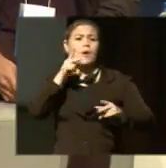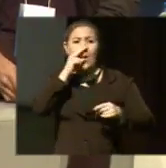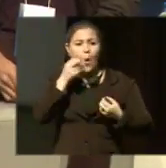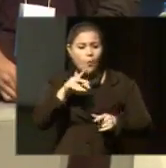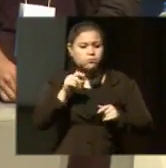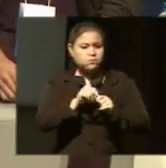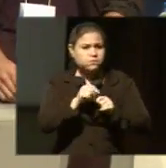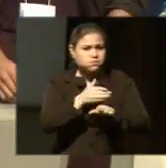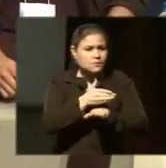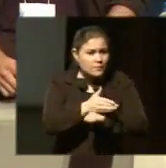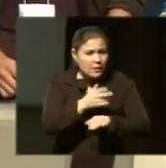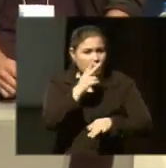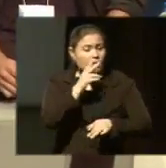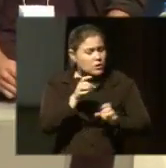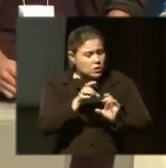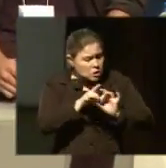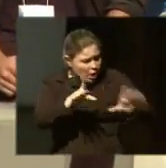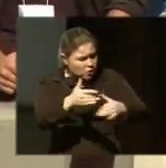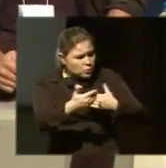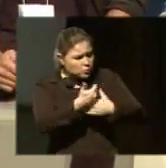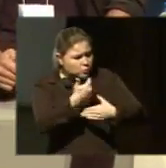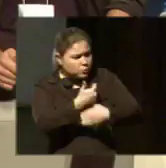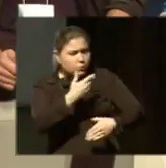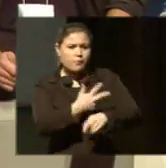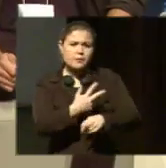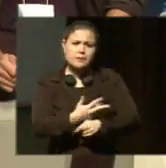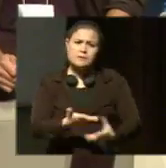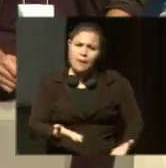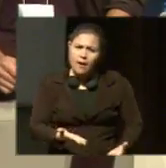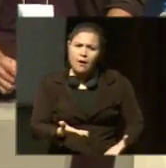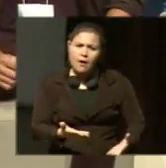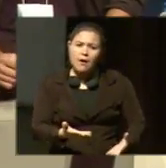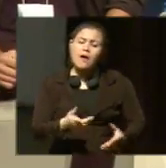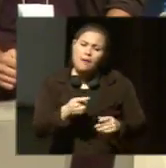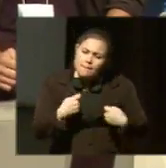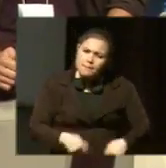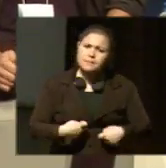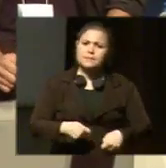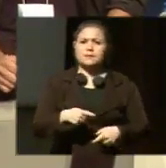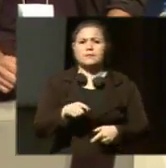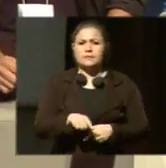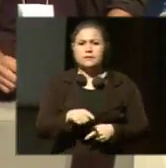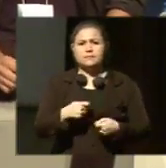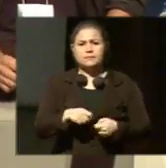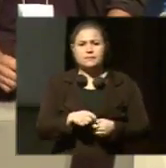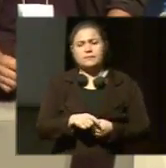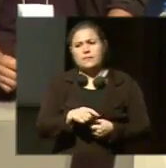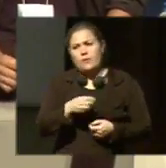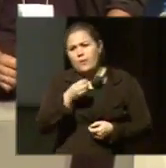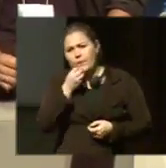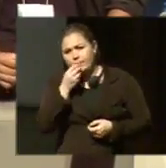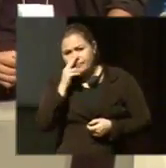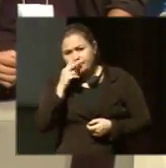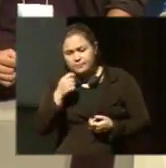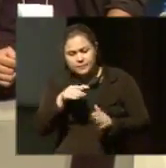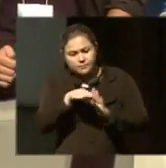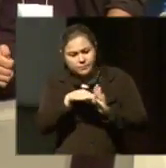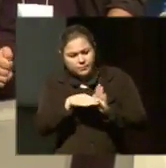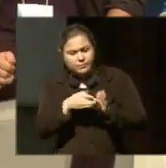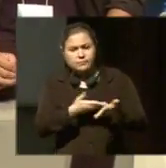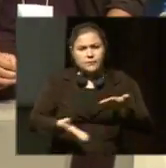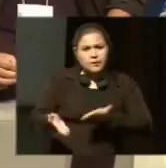Então, vamos deixar o idoso participar do convívio dos idosos. Precisa ter isso, precisa ter, claro, nesse quesito aí de